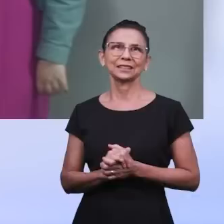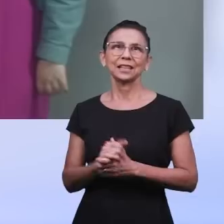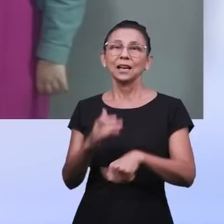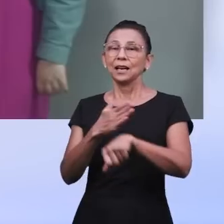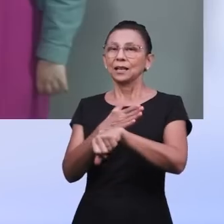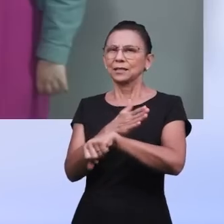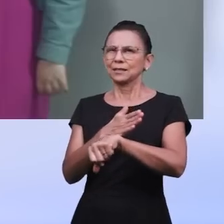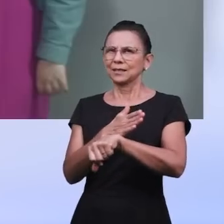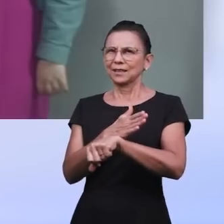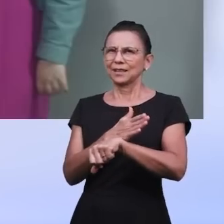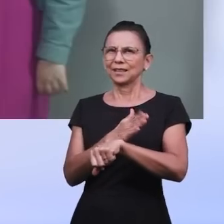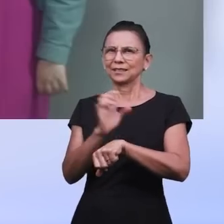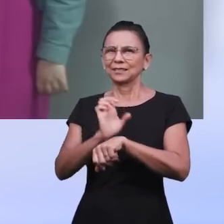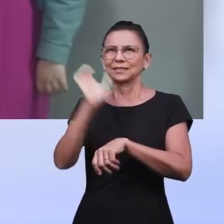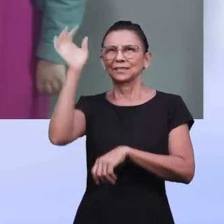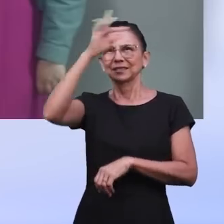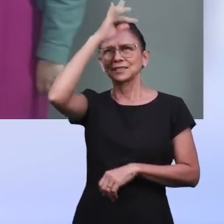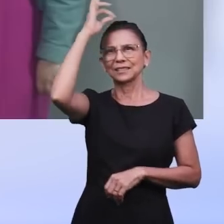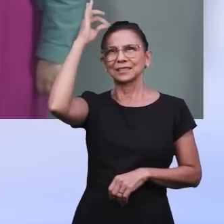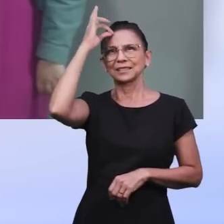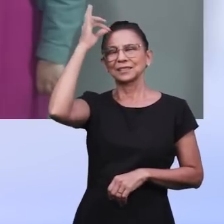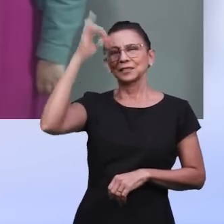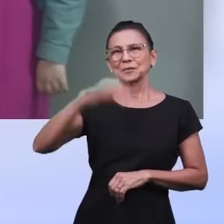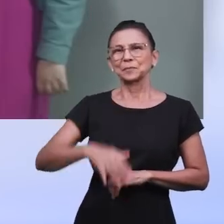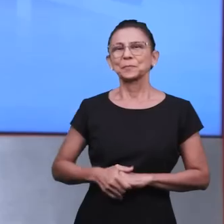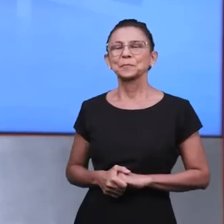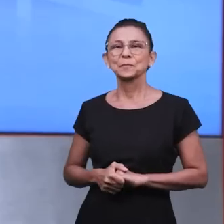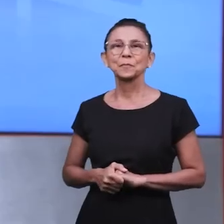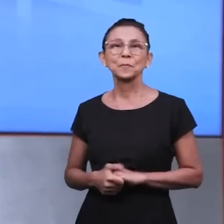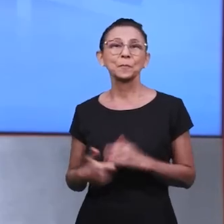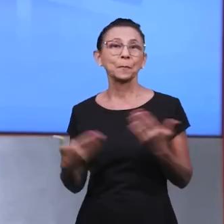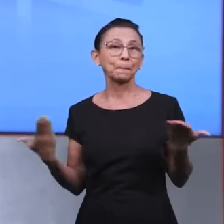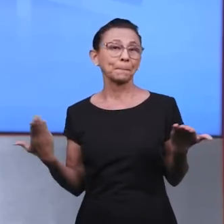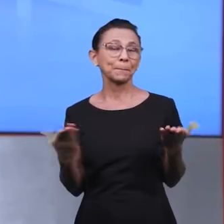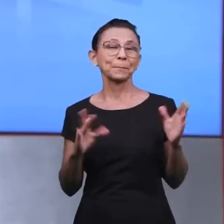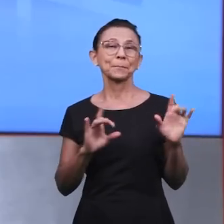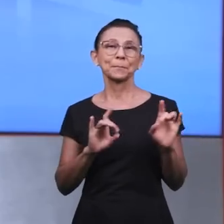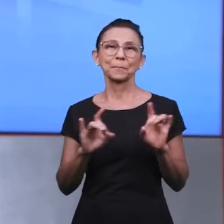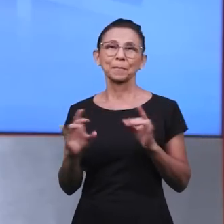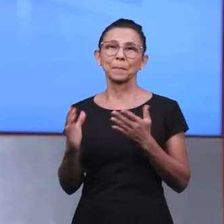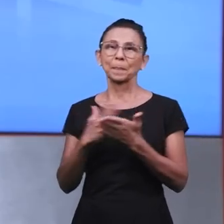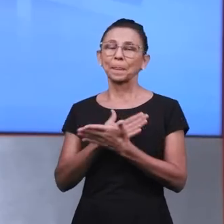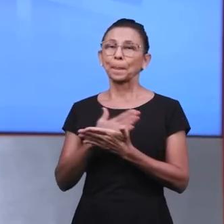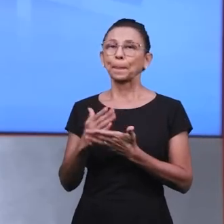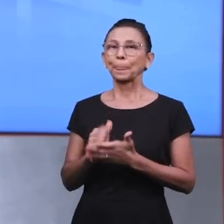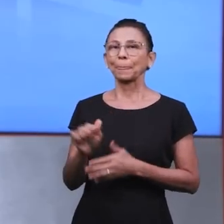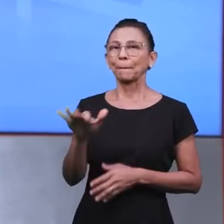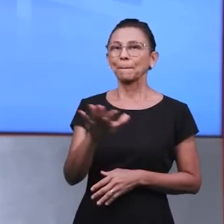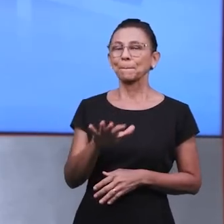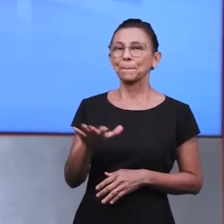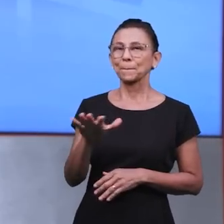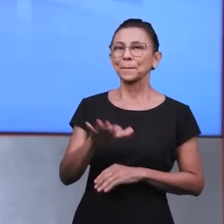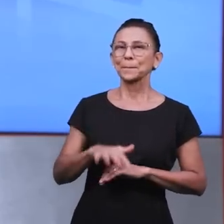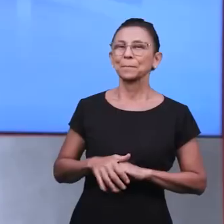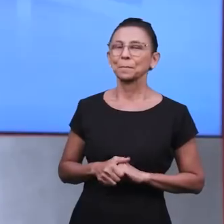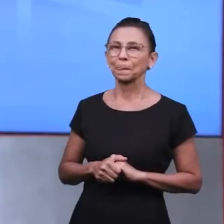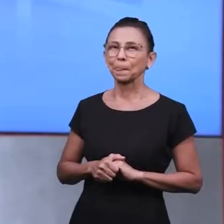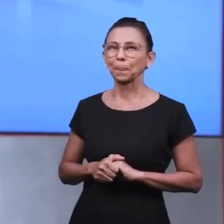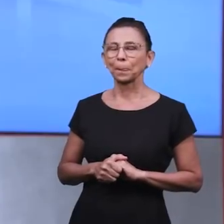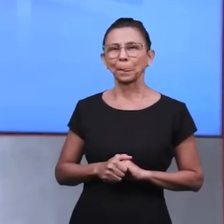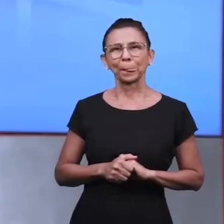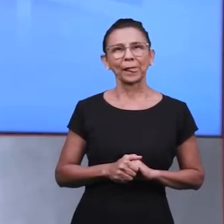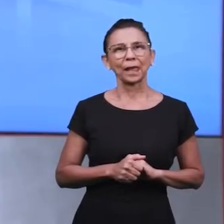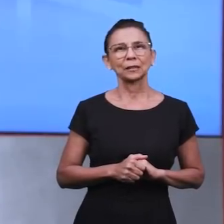1, na Serra, no Espírito Santo. Que maravilha! Especialmente hoje nós vamos iniciar com a região Centro-Oeste.